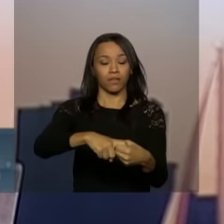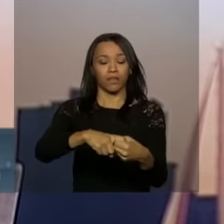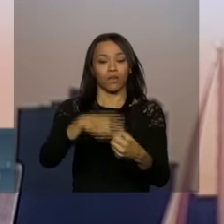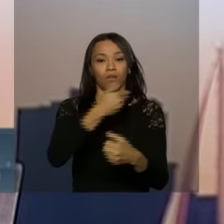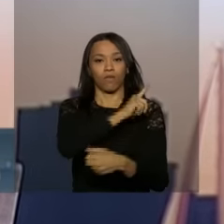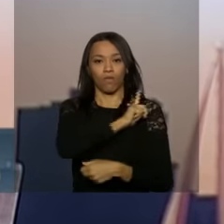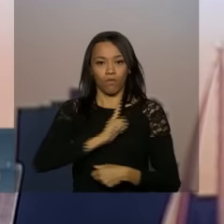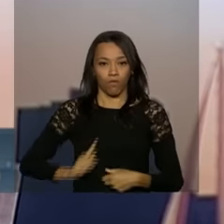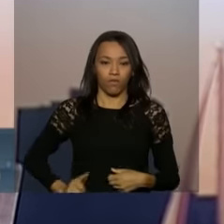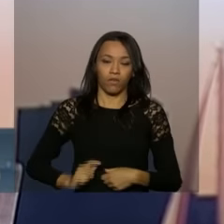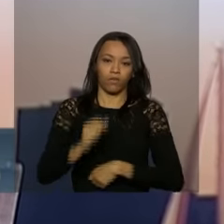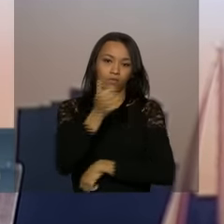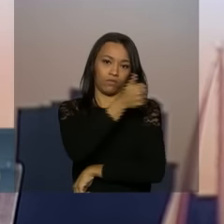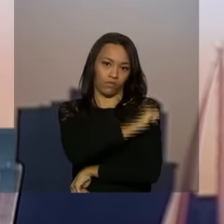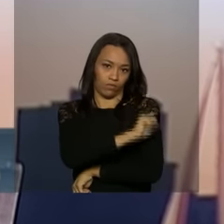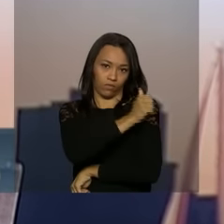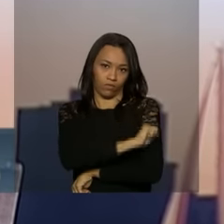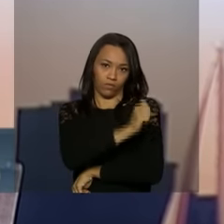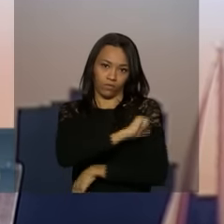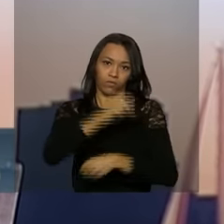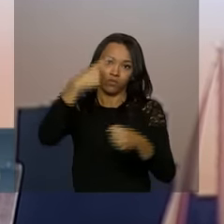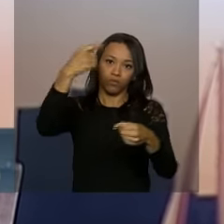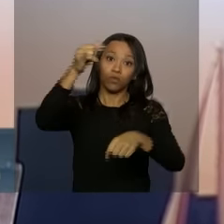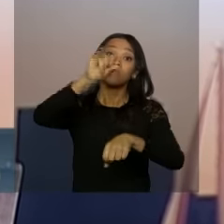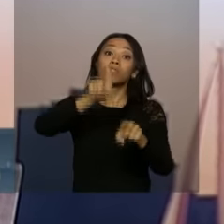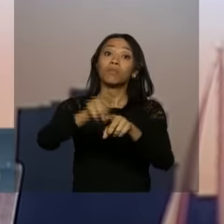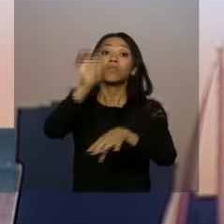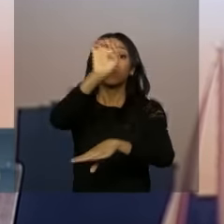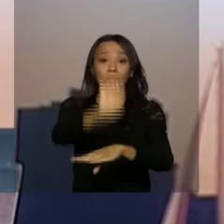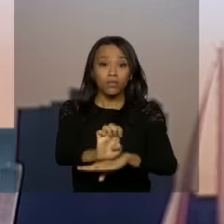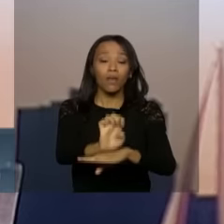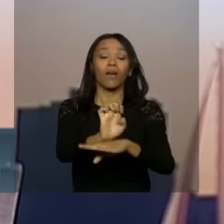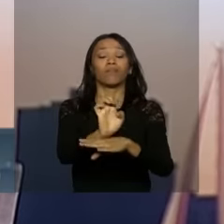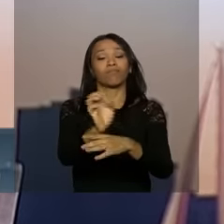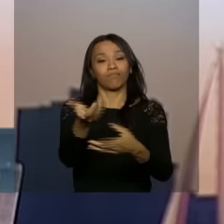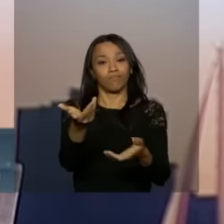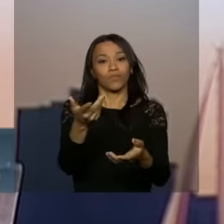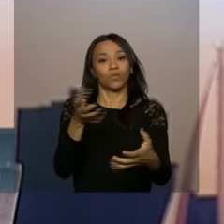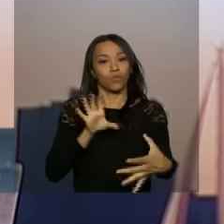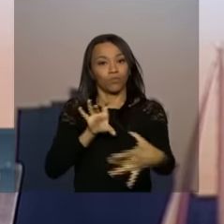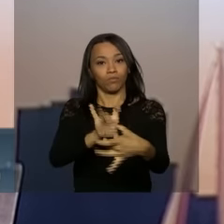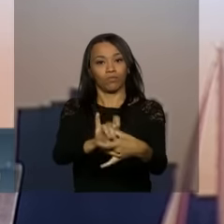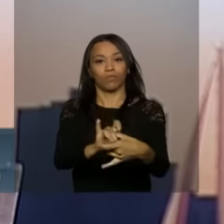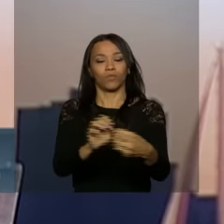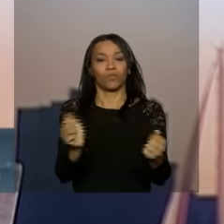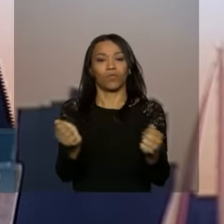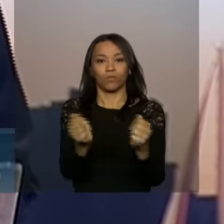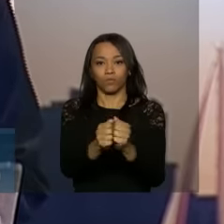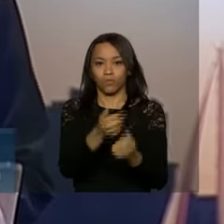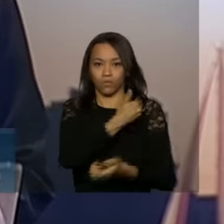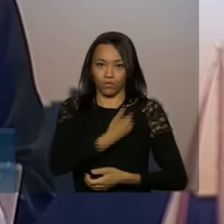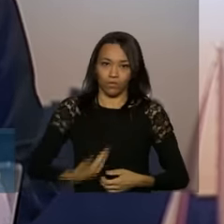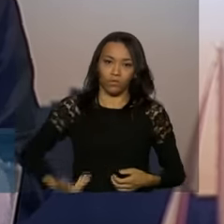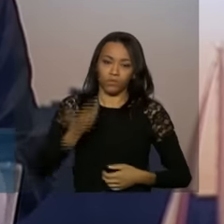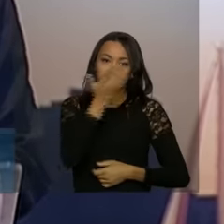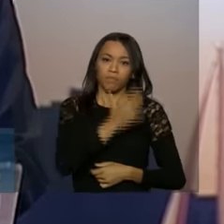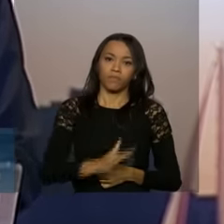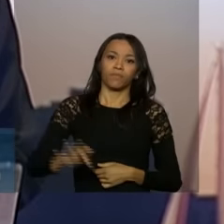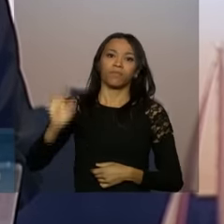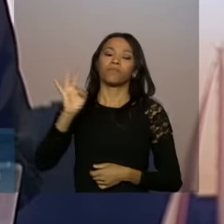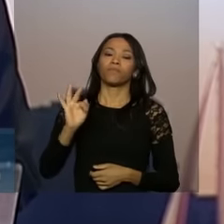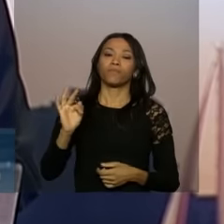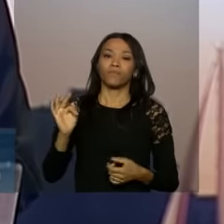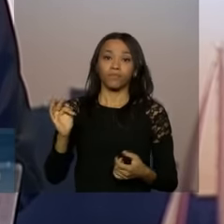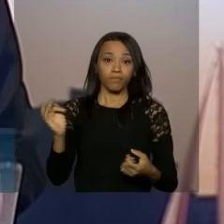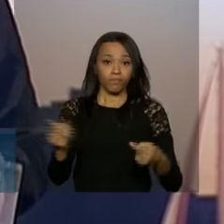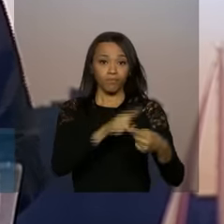Janeiro, com o governo do Estado do Rio de Janeiro e o governo federal. Então, em segundo